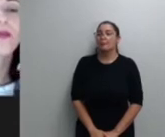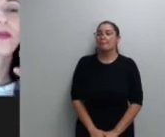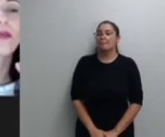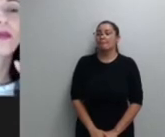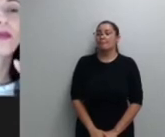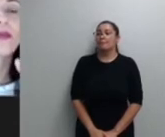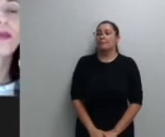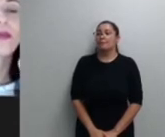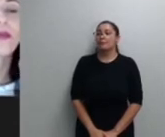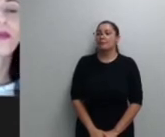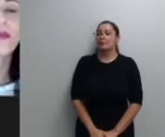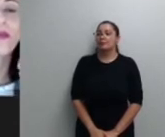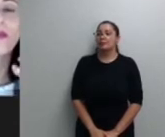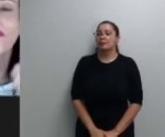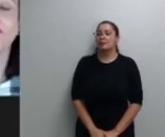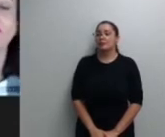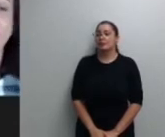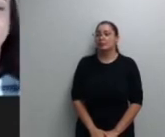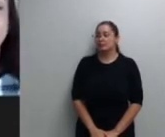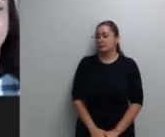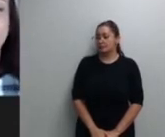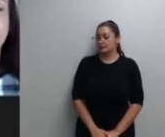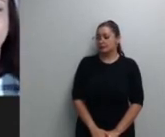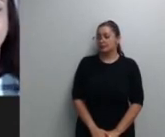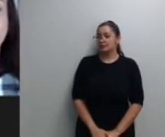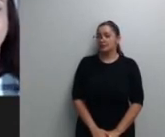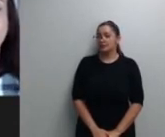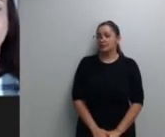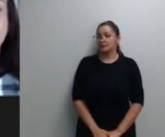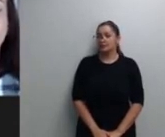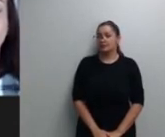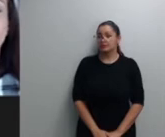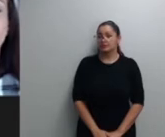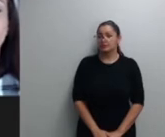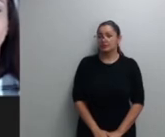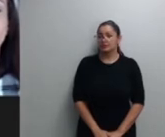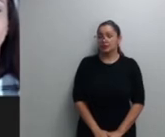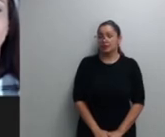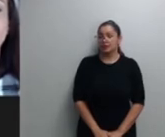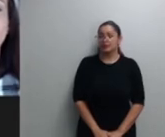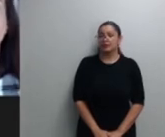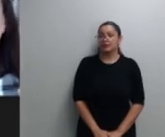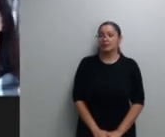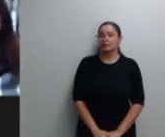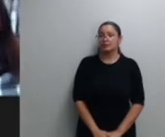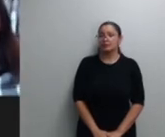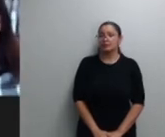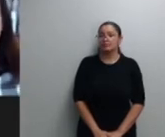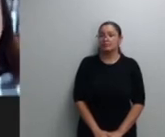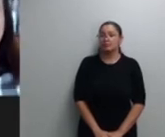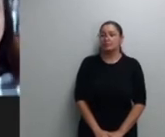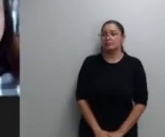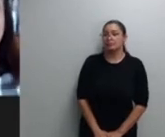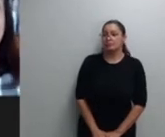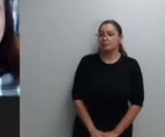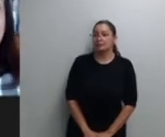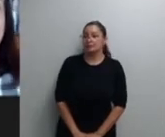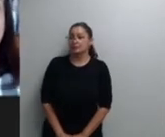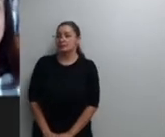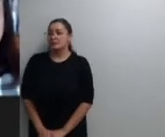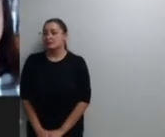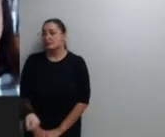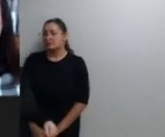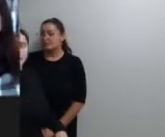foi objeto de procedimento de controle administrativo perante o CNJ tendo sido questionada a legalidade dos dois pontos